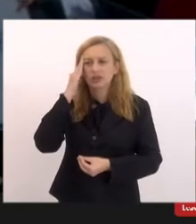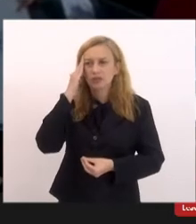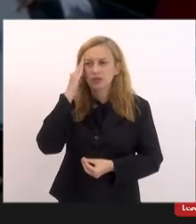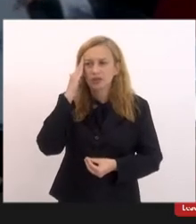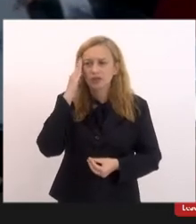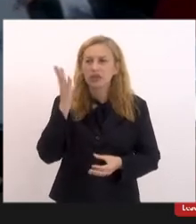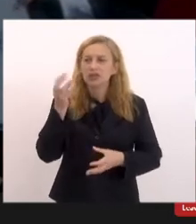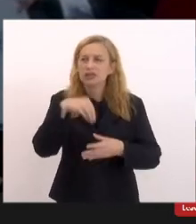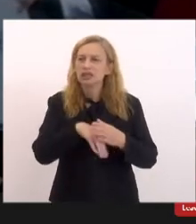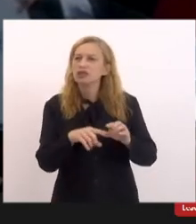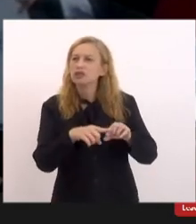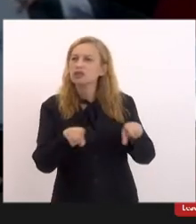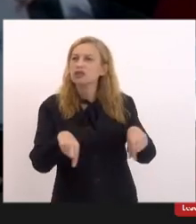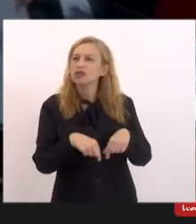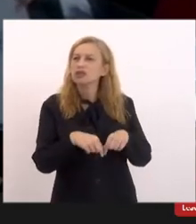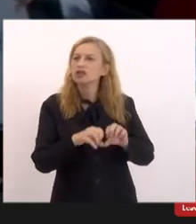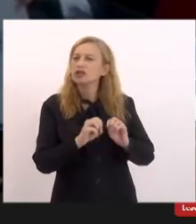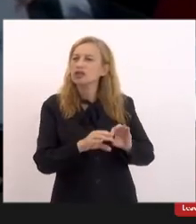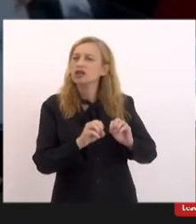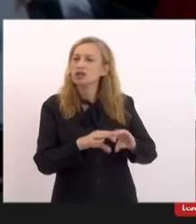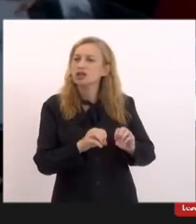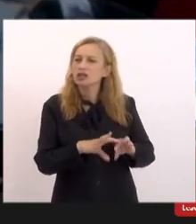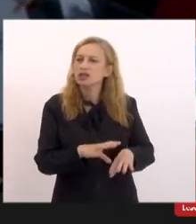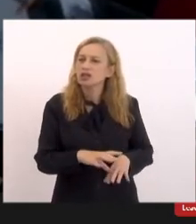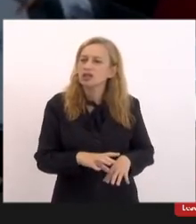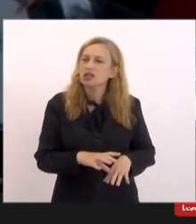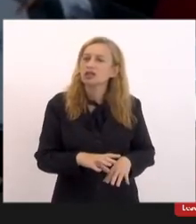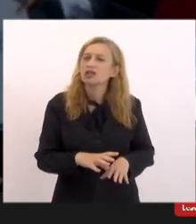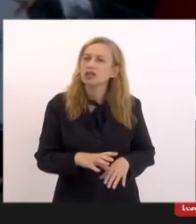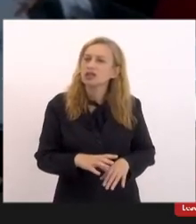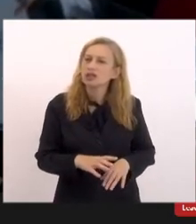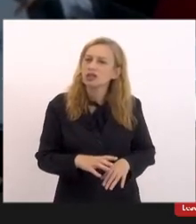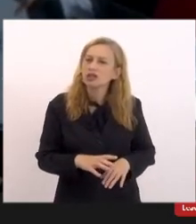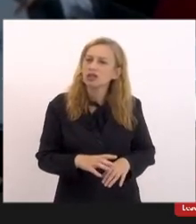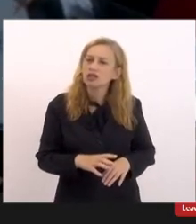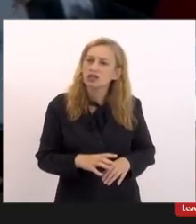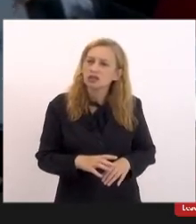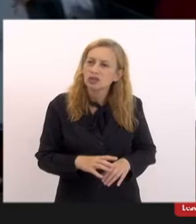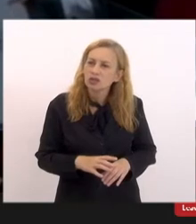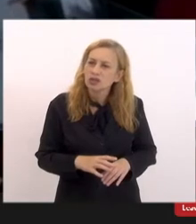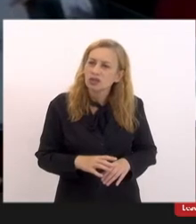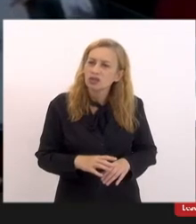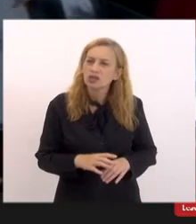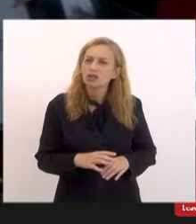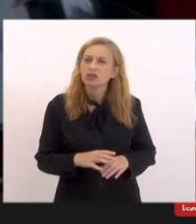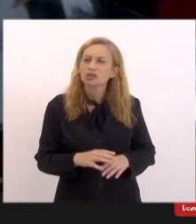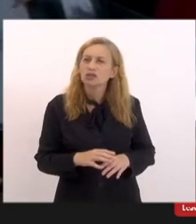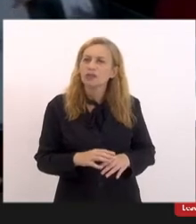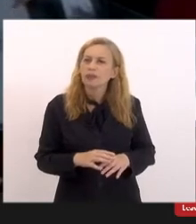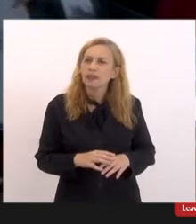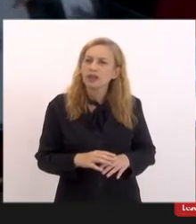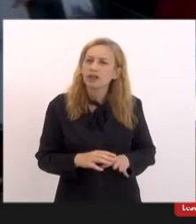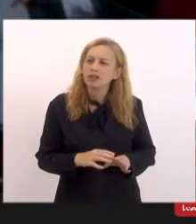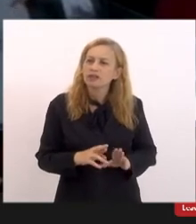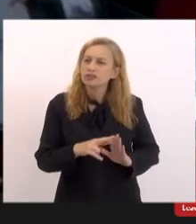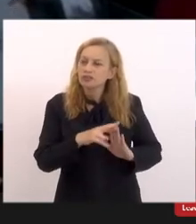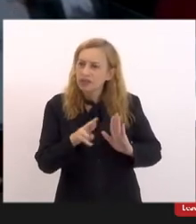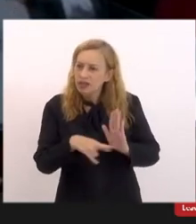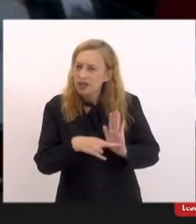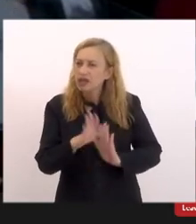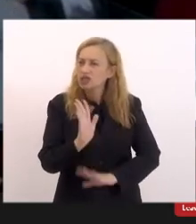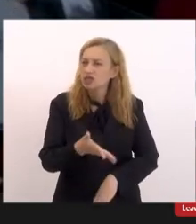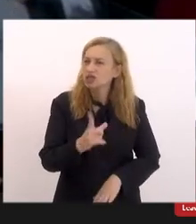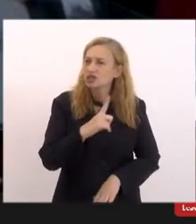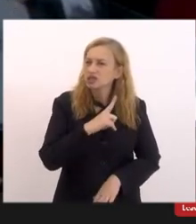sala de aula? Existe um grupo de atuação já debruçado sobre esse aspecto, mas assim, a gente entende que precisa